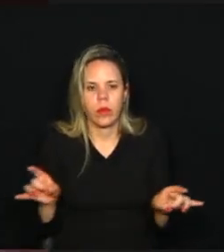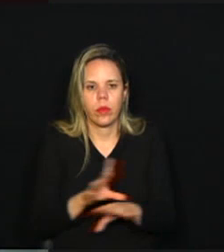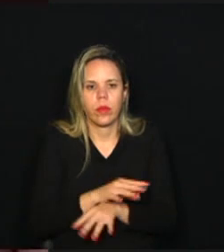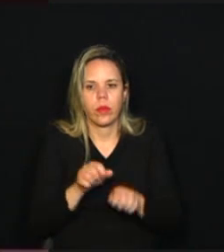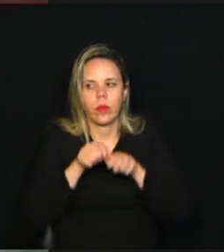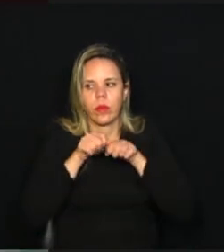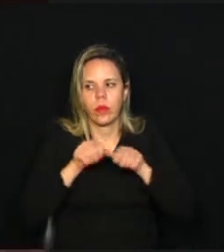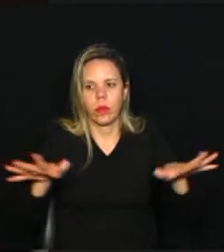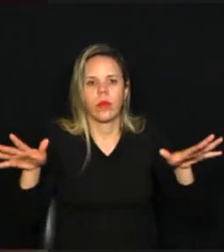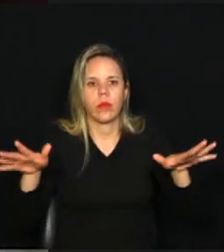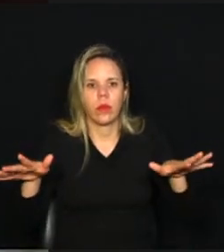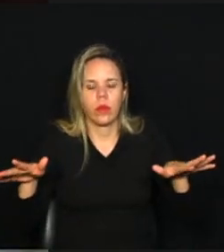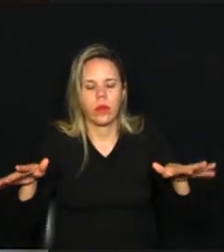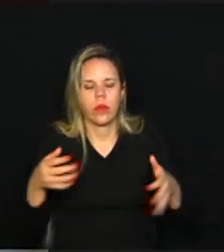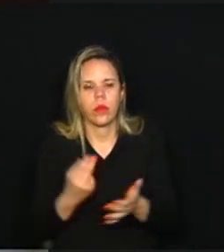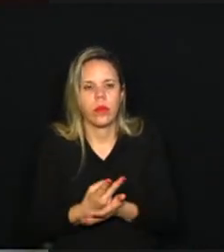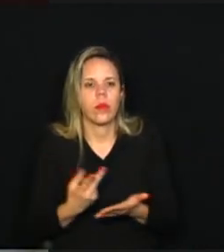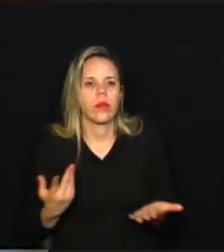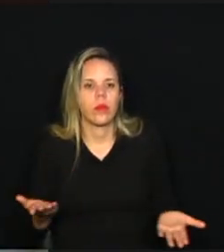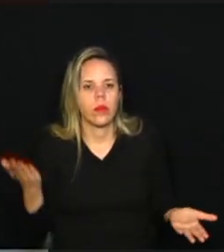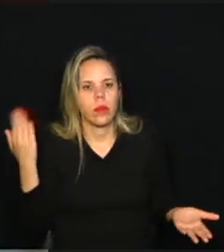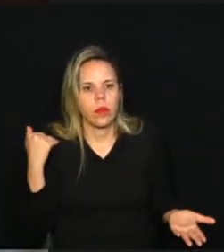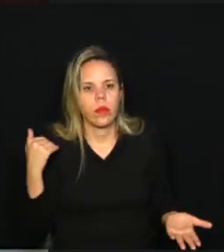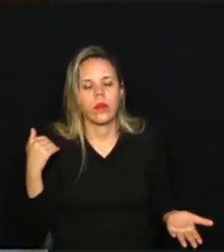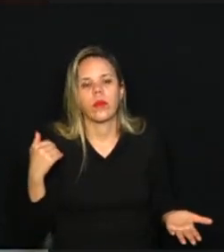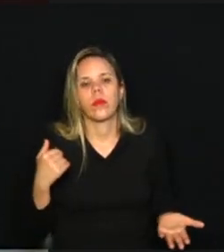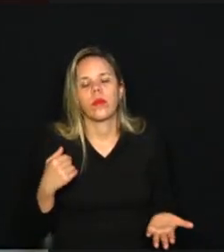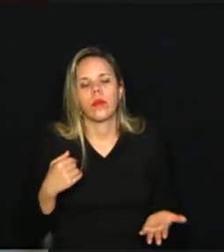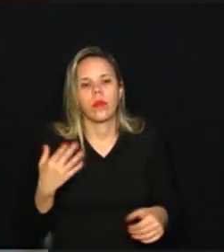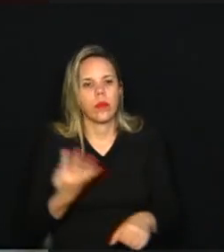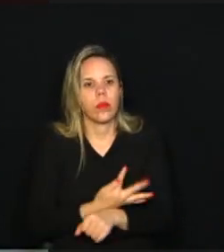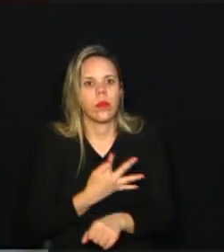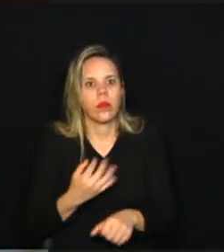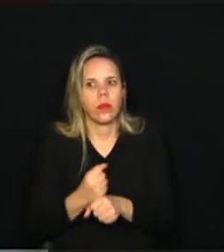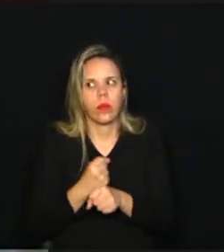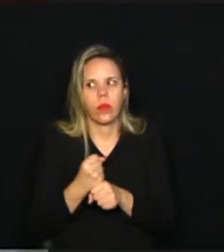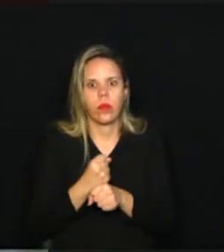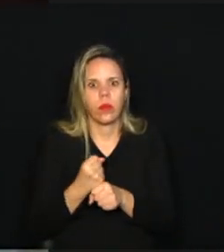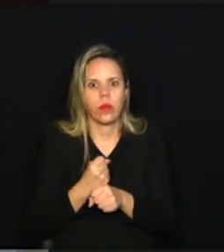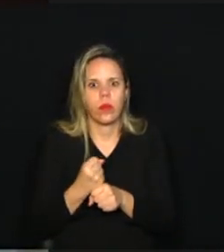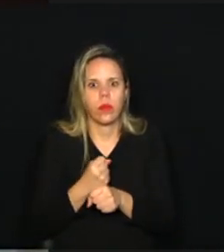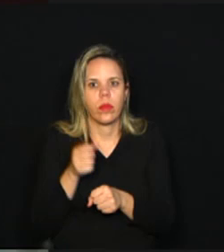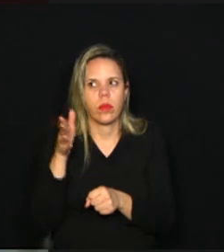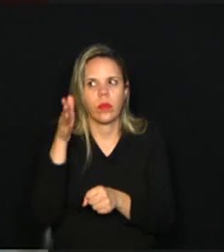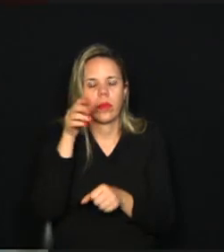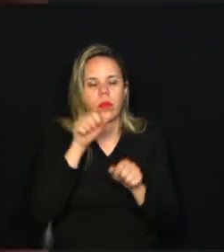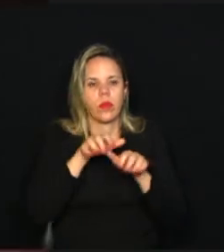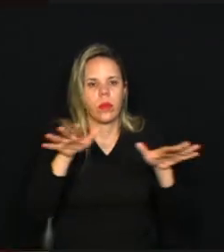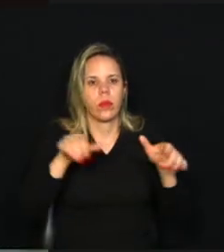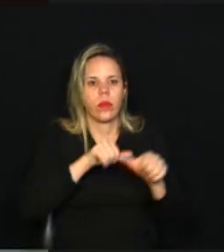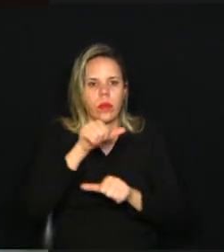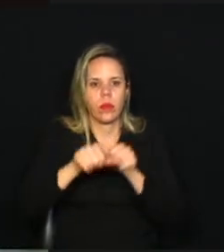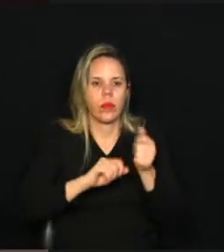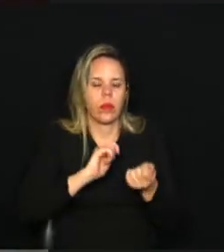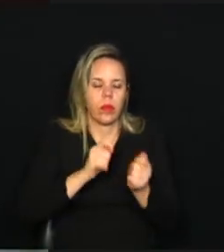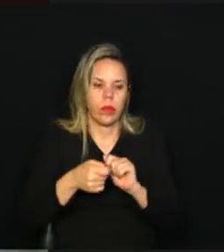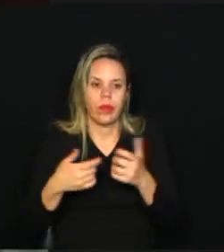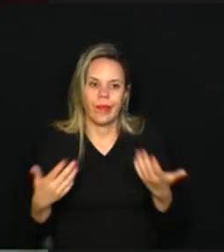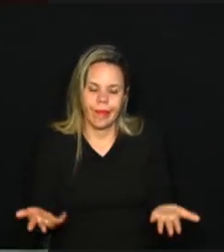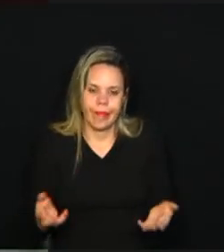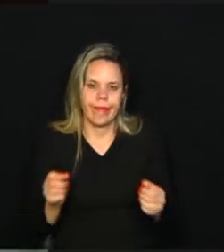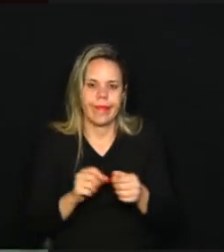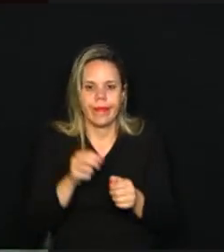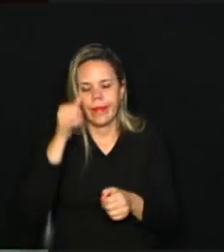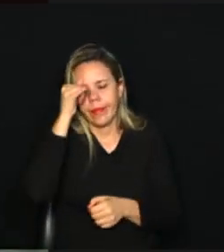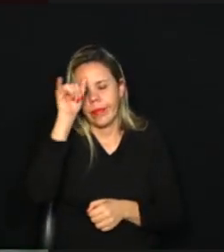disseminação dele, mesmo porque nós sabemos que aí vamos passar por longos anos com ele circulando, com mutações e etc., e fazendo